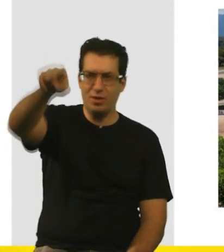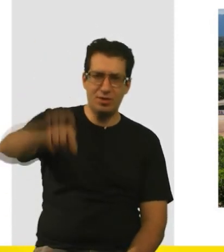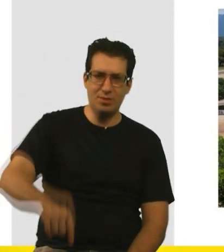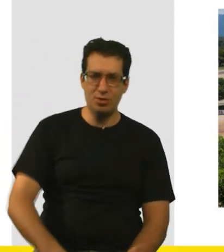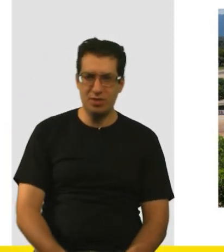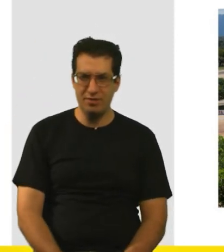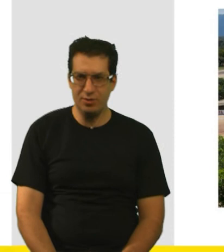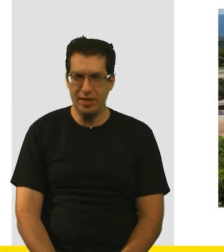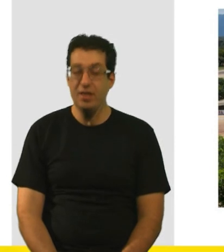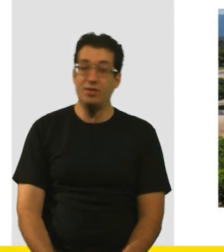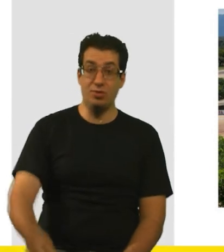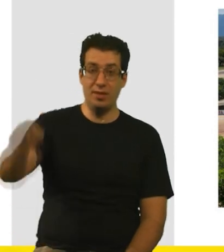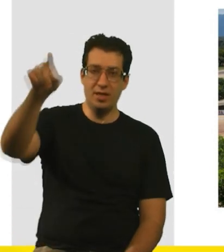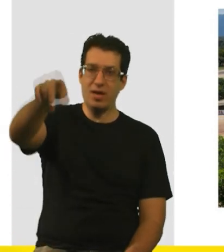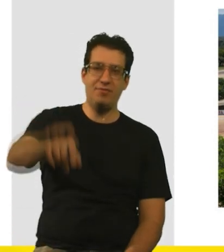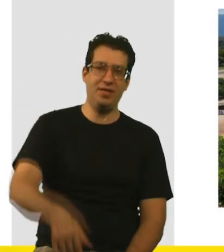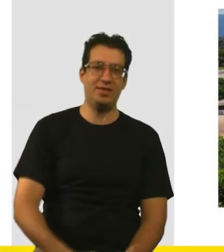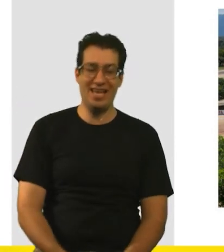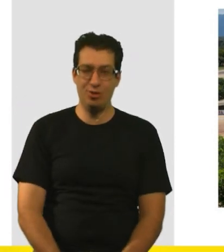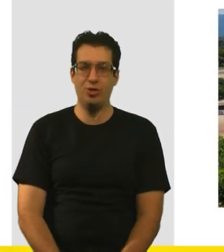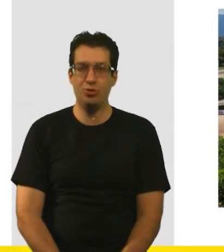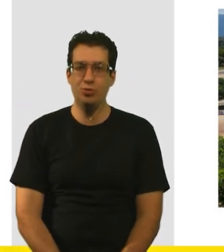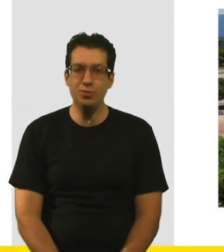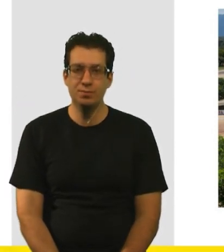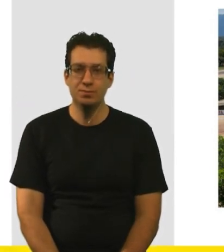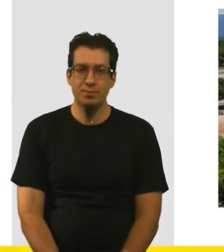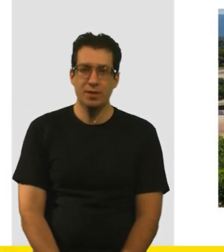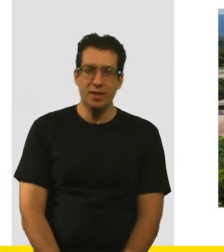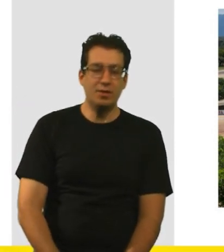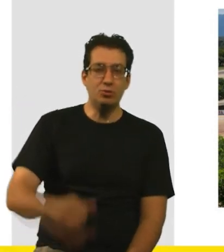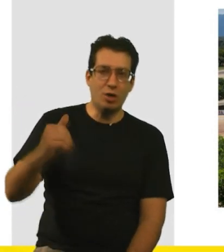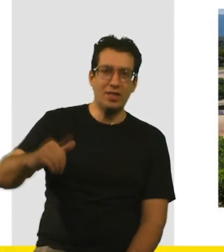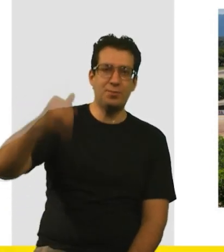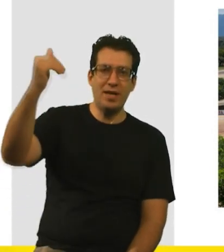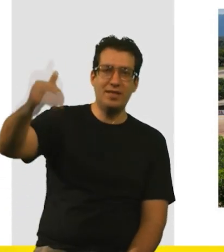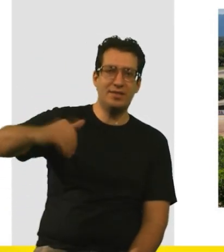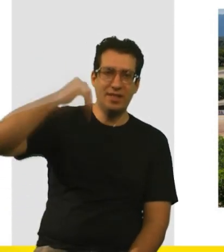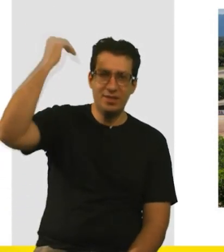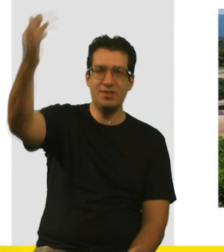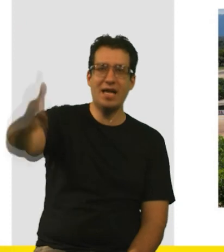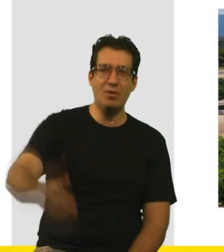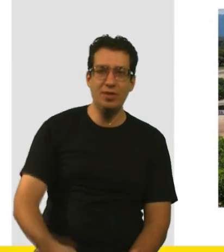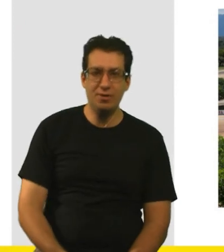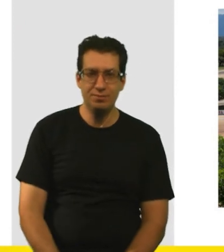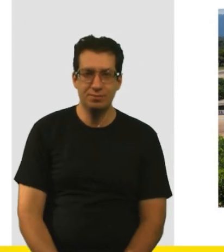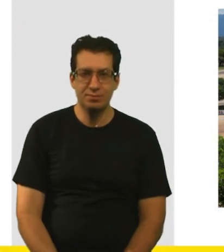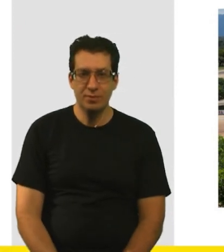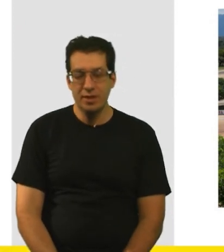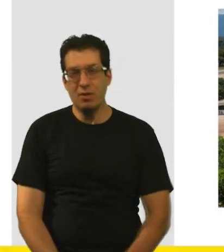essa via que nós estamos observando aí, se eu não me engano, é a via 381, são todas pertencentes à